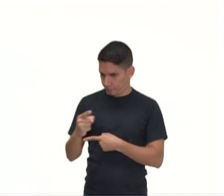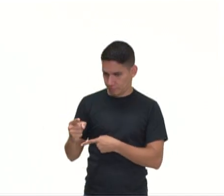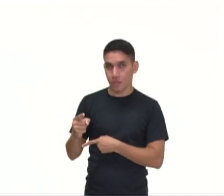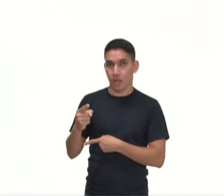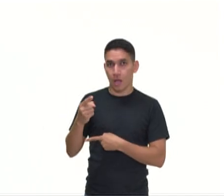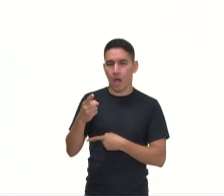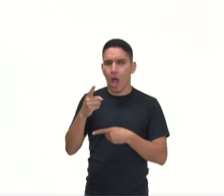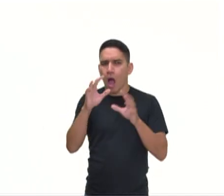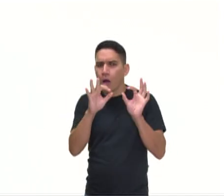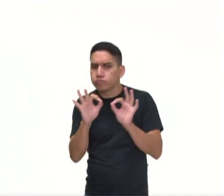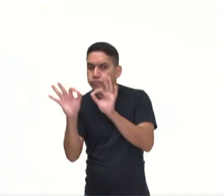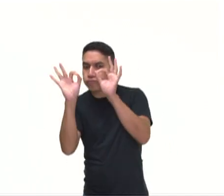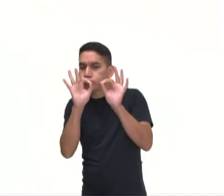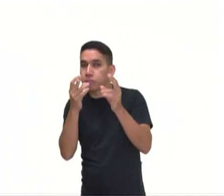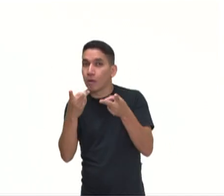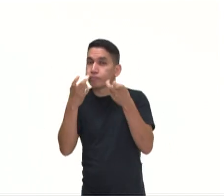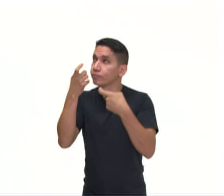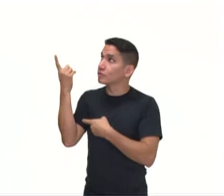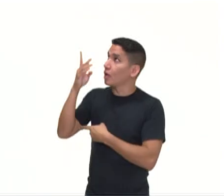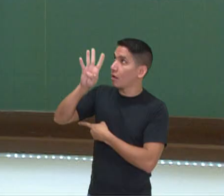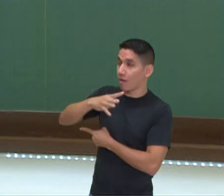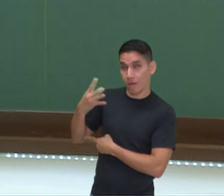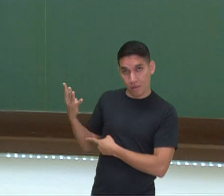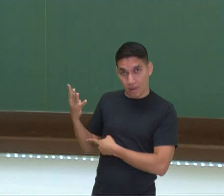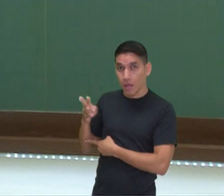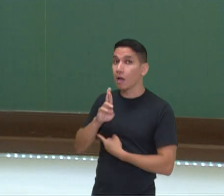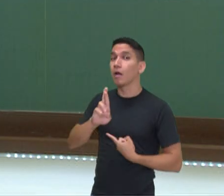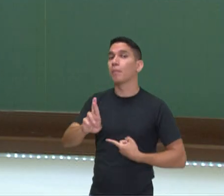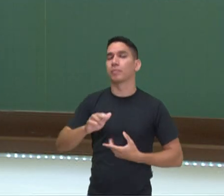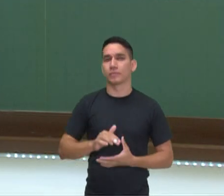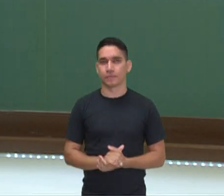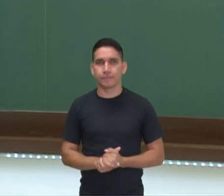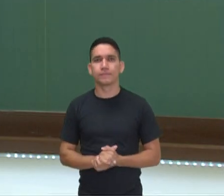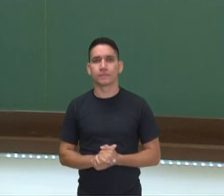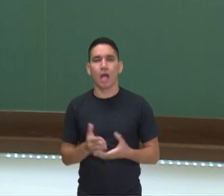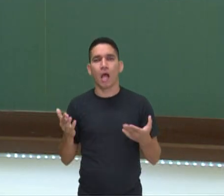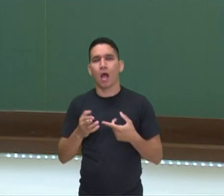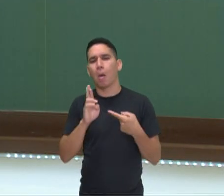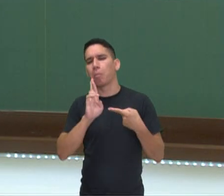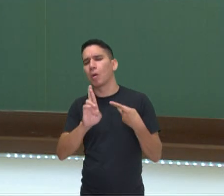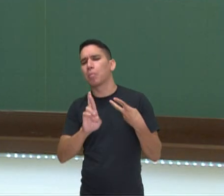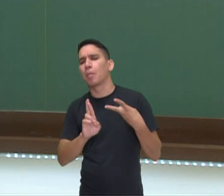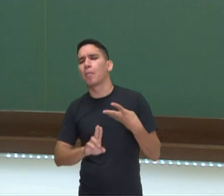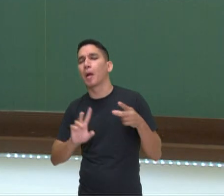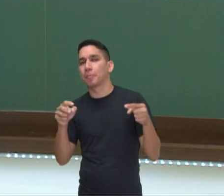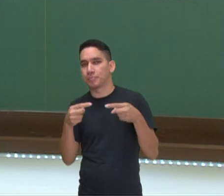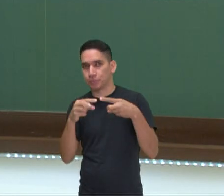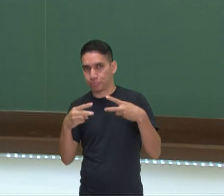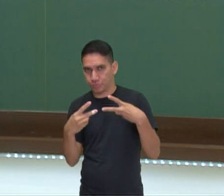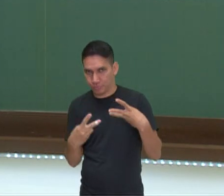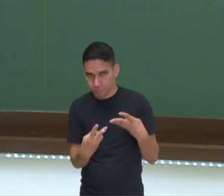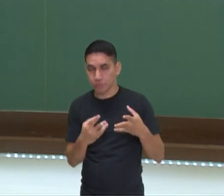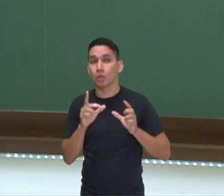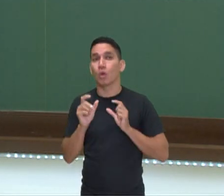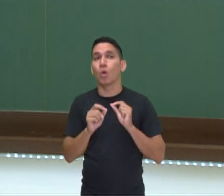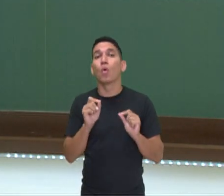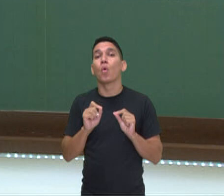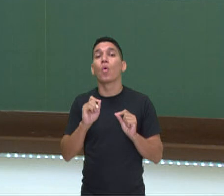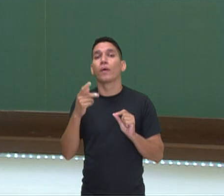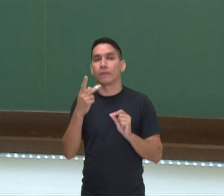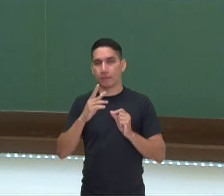Observe o quadro abaixo e bom então vocês vão responder aí na casa de vocês